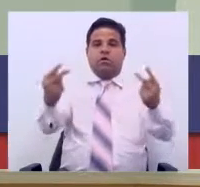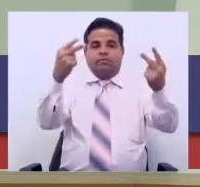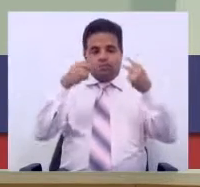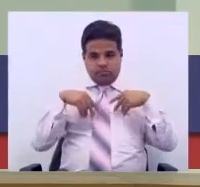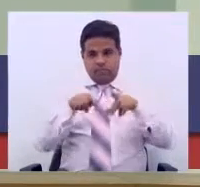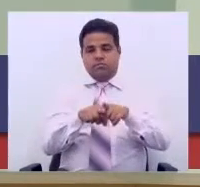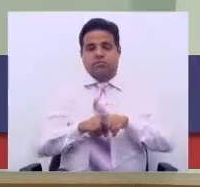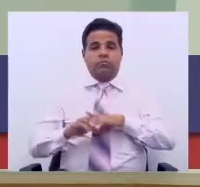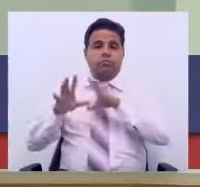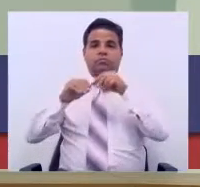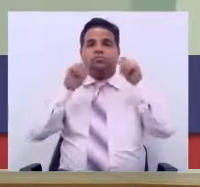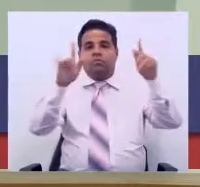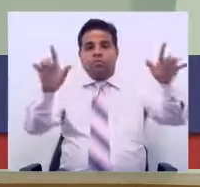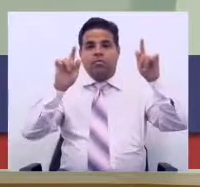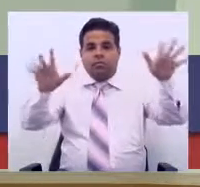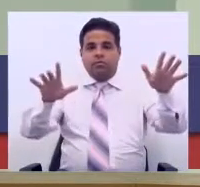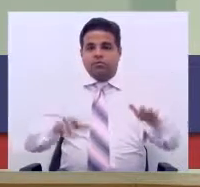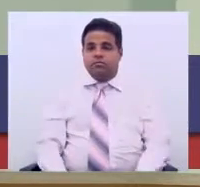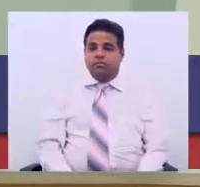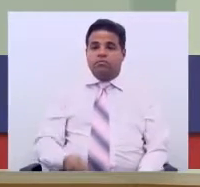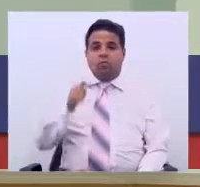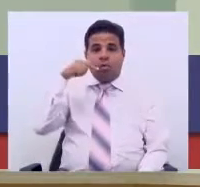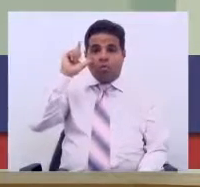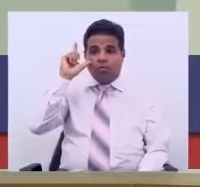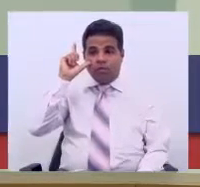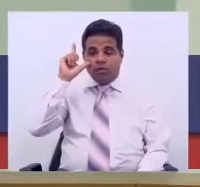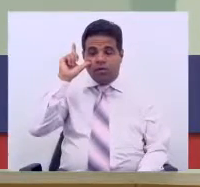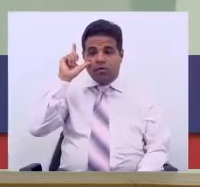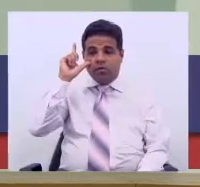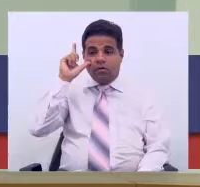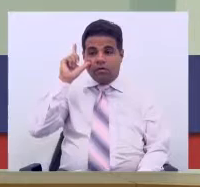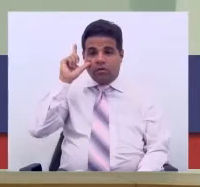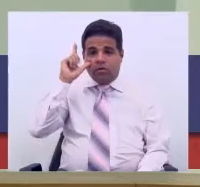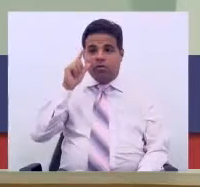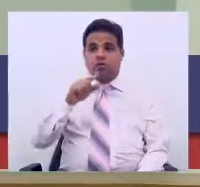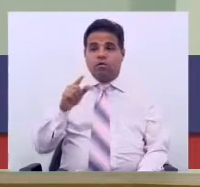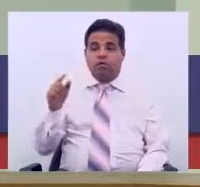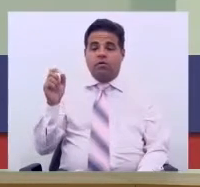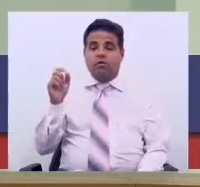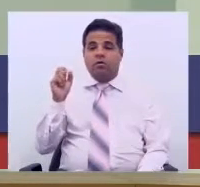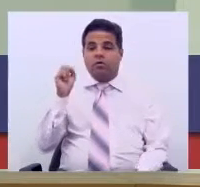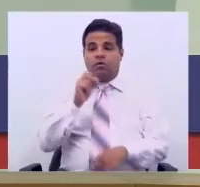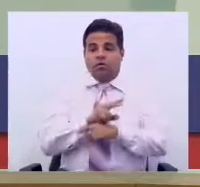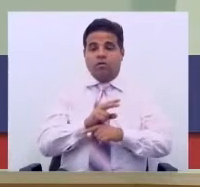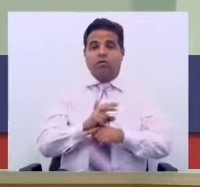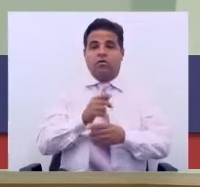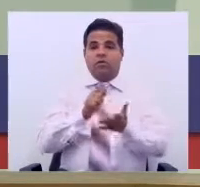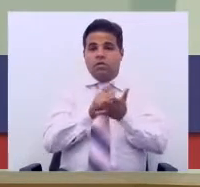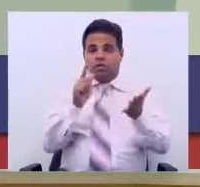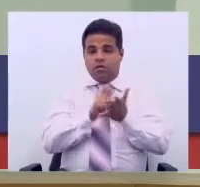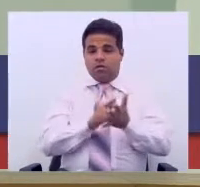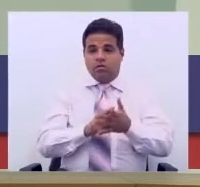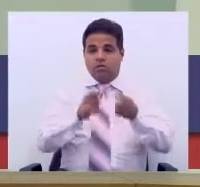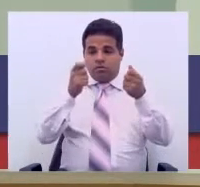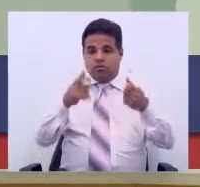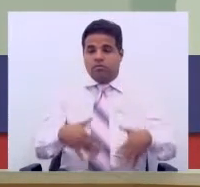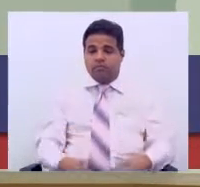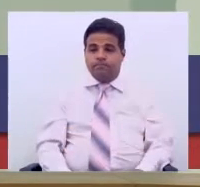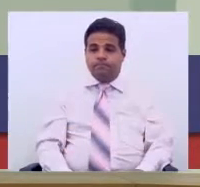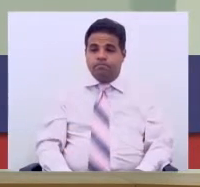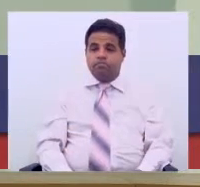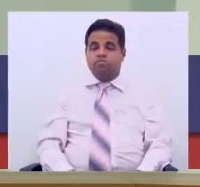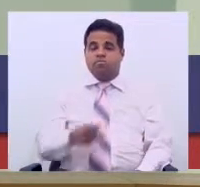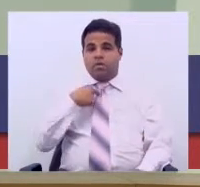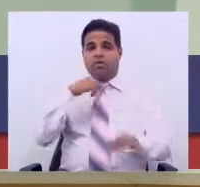toda a população de Guarulhos, pois ontem, quando recebi a ligação do jornal Folha Metropolitana, eu